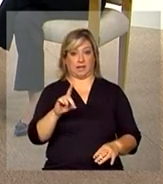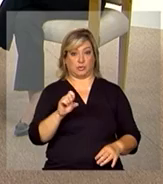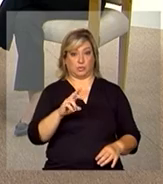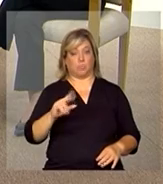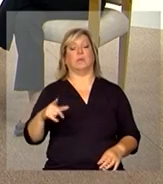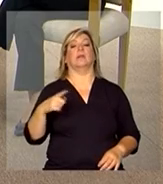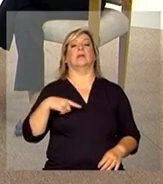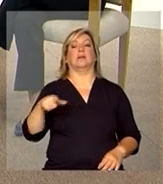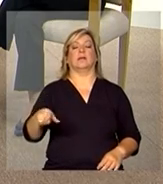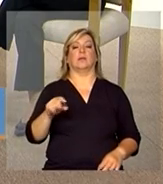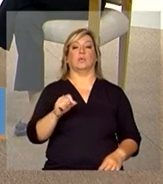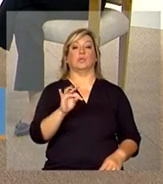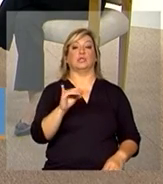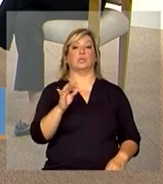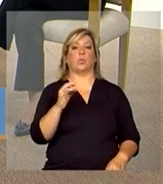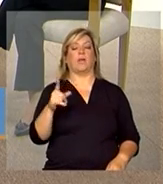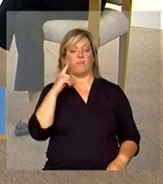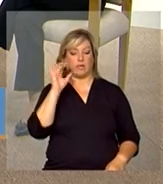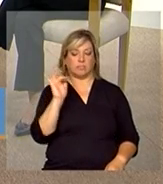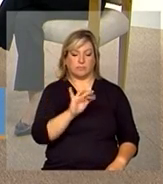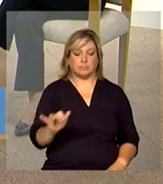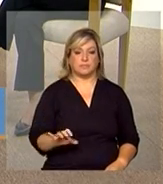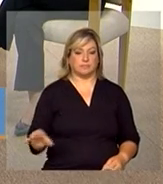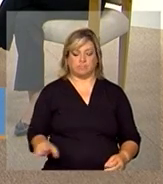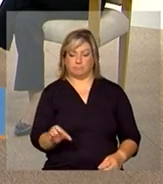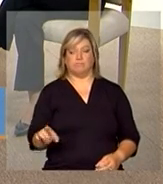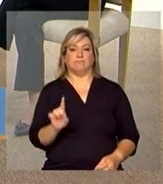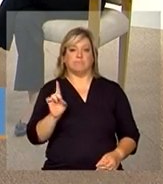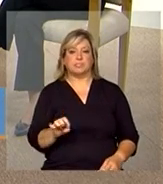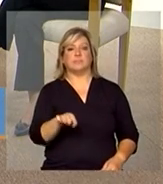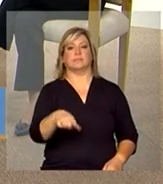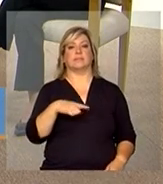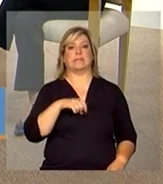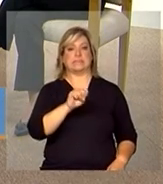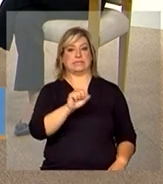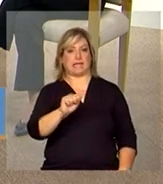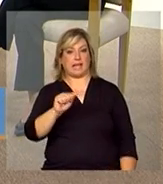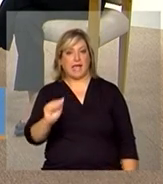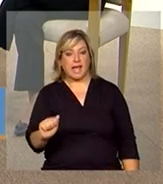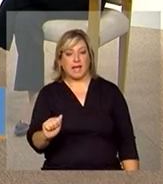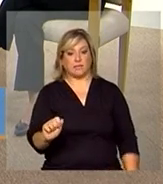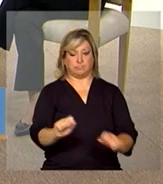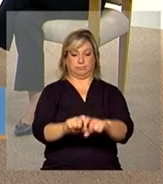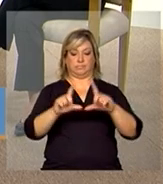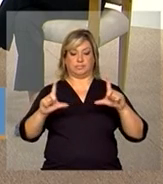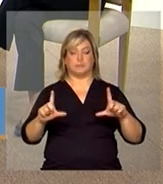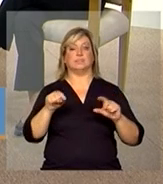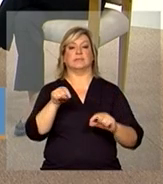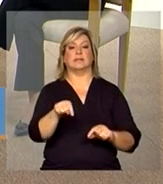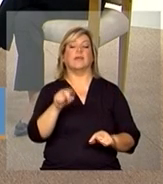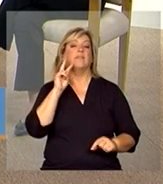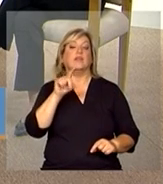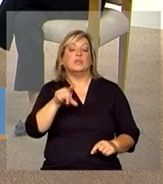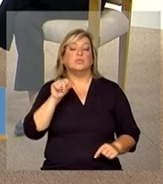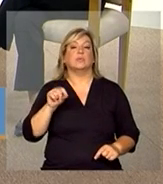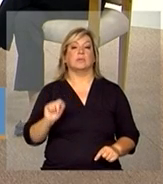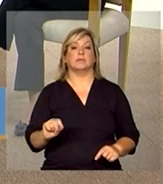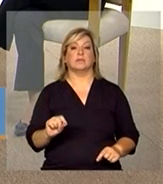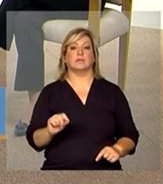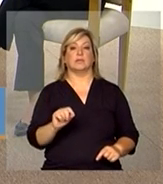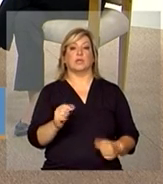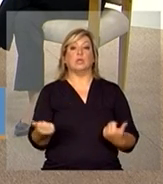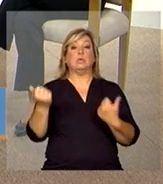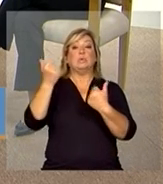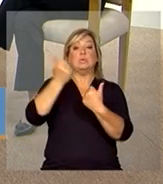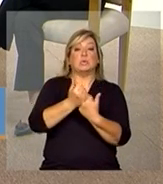entrar no sistema sa vai logar no sistema vai listar clicar no sa e vai escolher a opção substituir